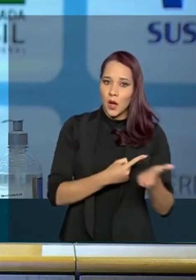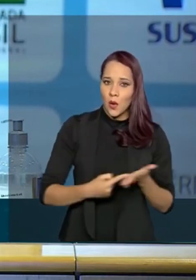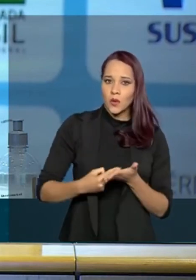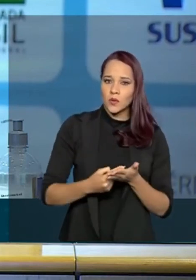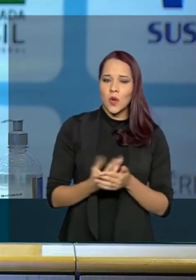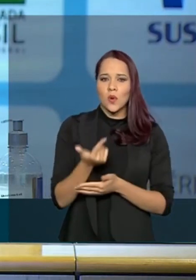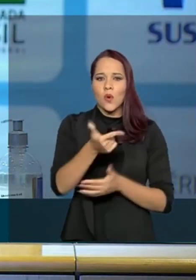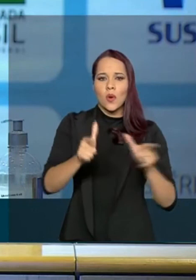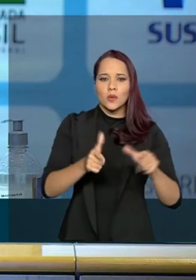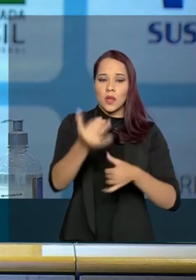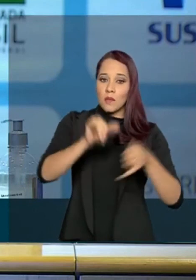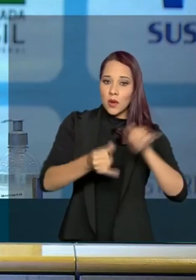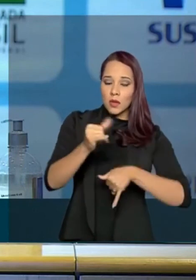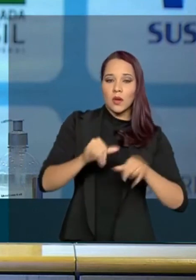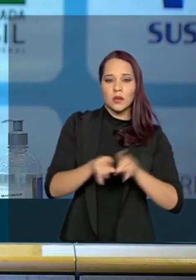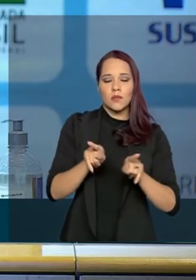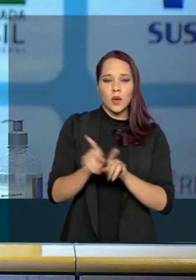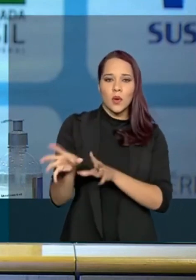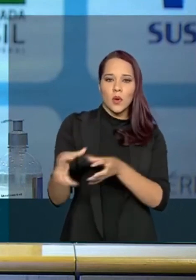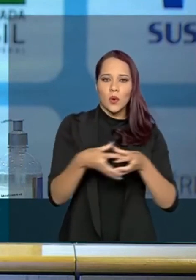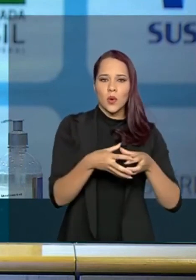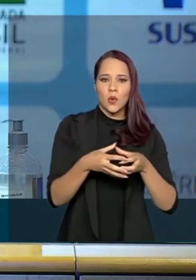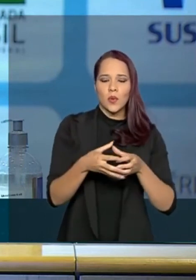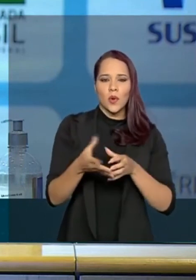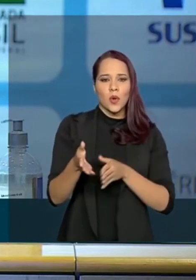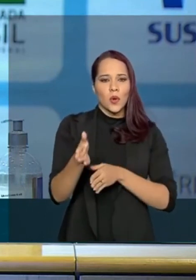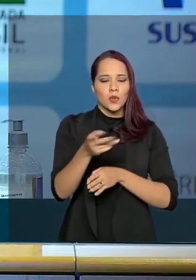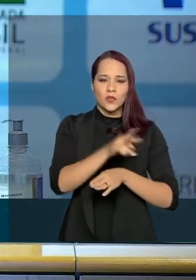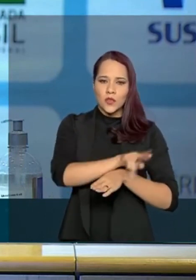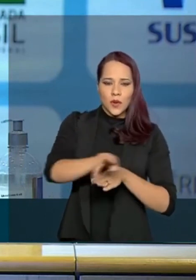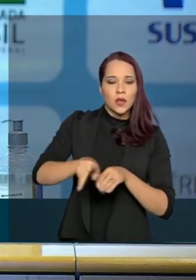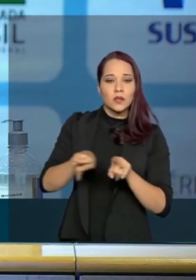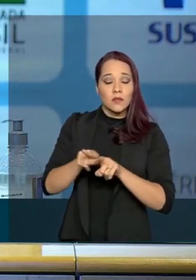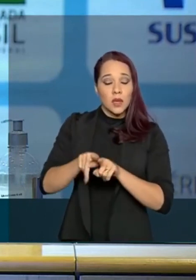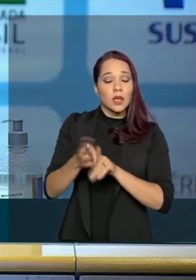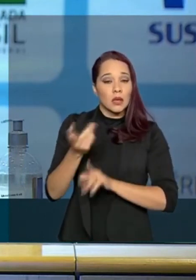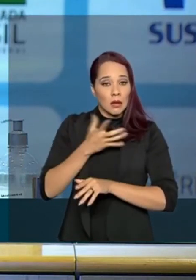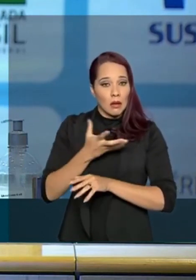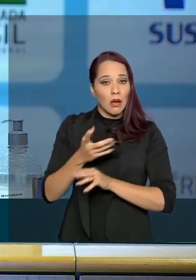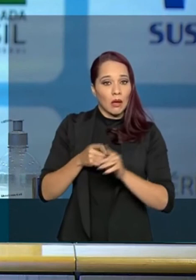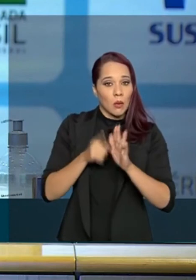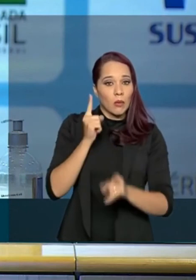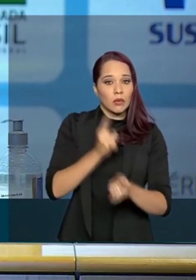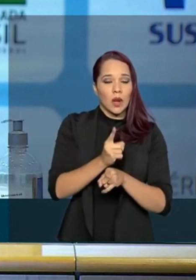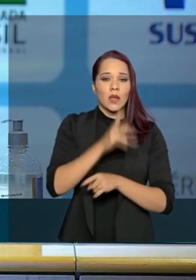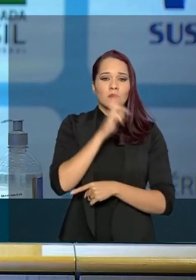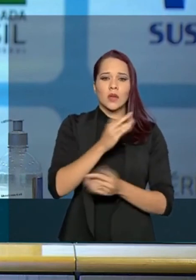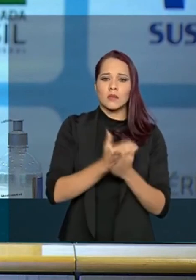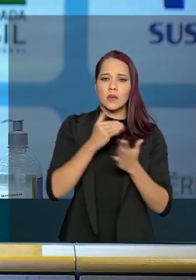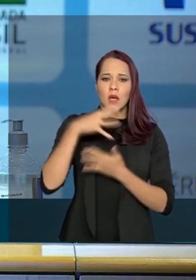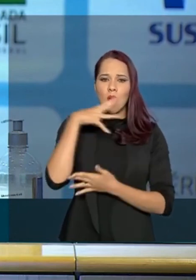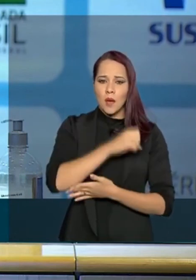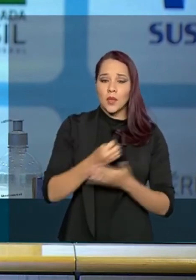bilaterais com laboratórios e com órgãos multilaterais também, em busca da solução mais oportuna em